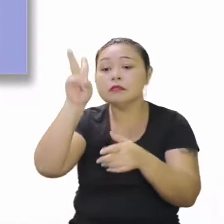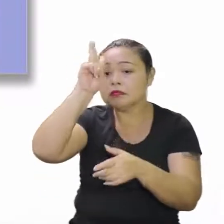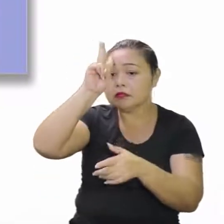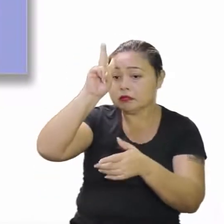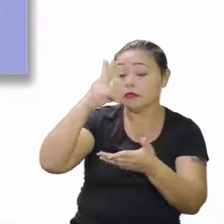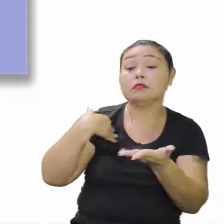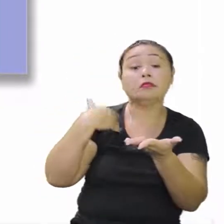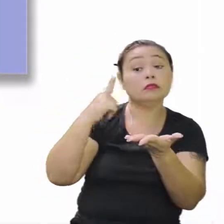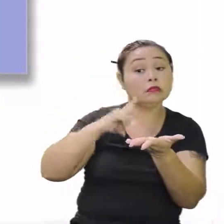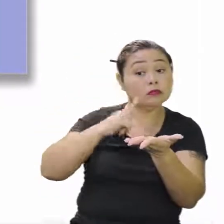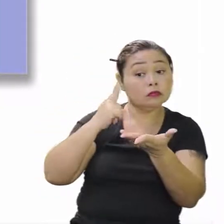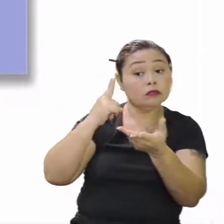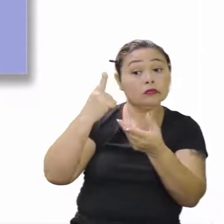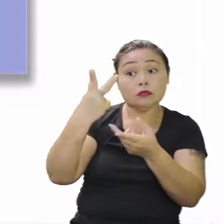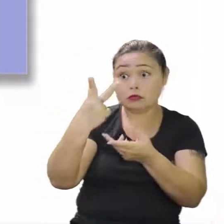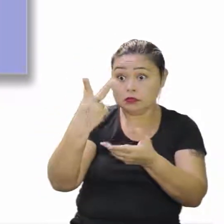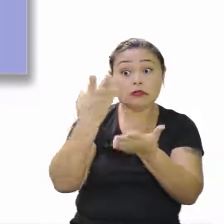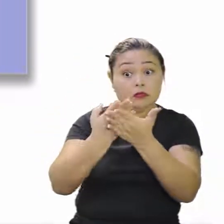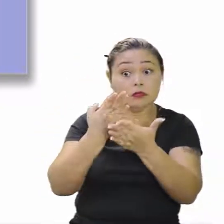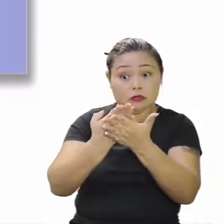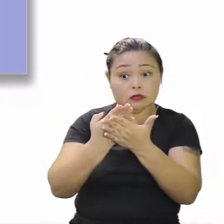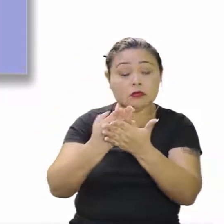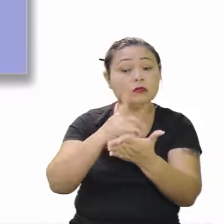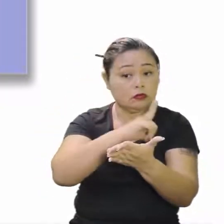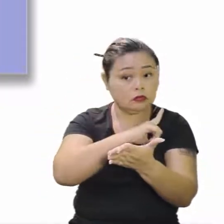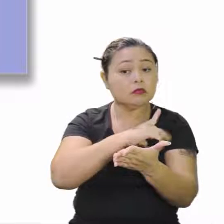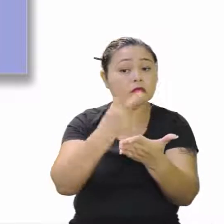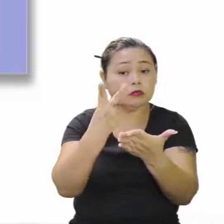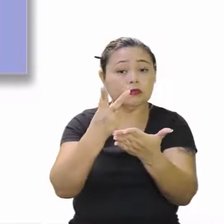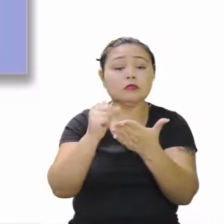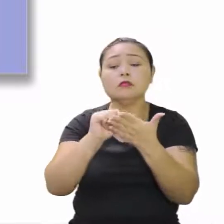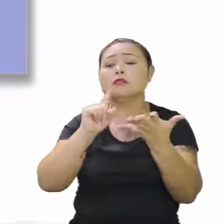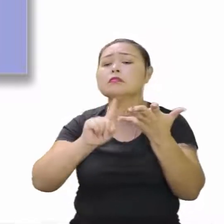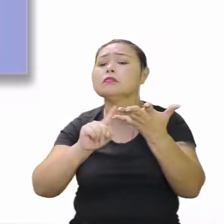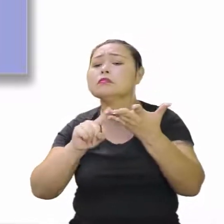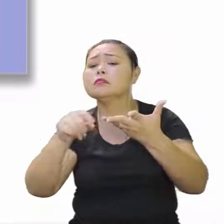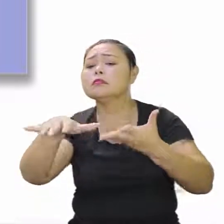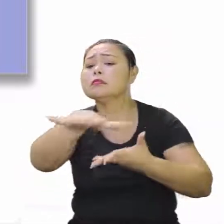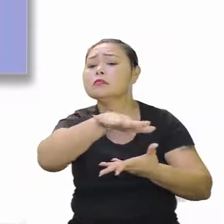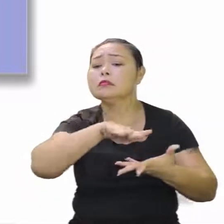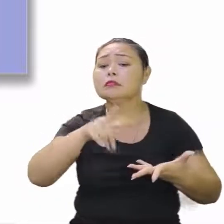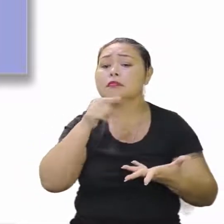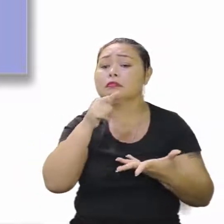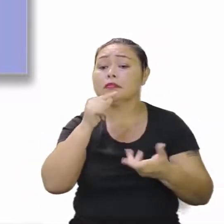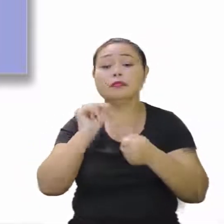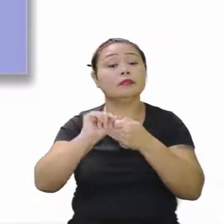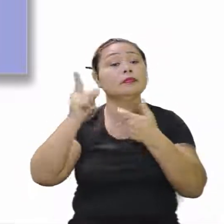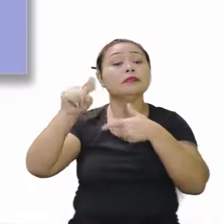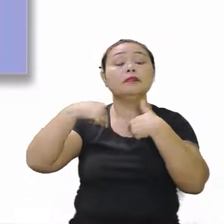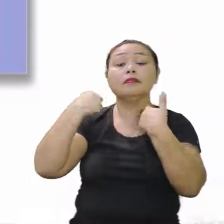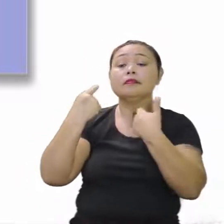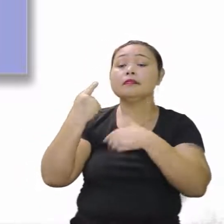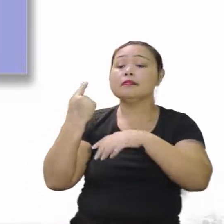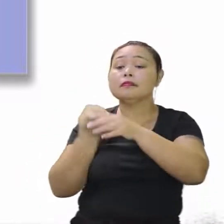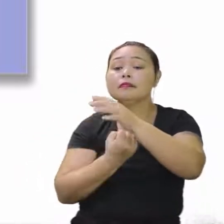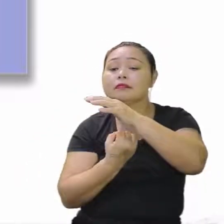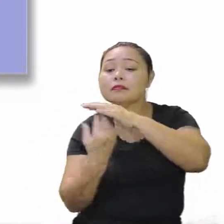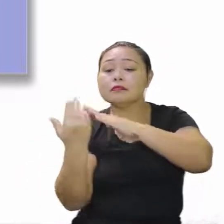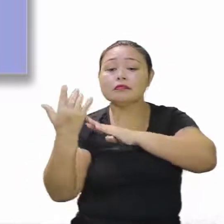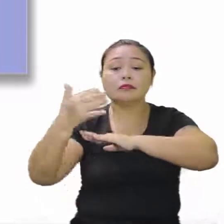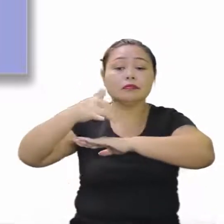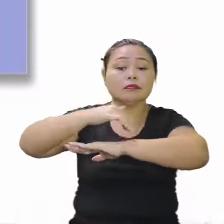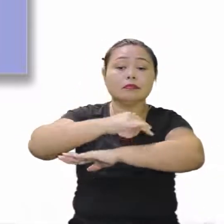Lembrando que na hidrografia nós trabalhamos duas aulas, já que nós temos várias bacias hidrográficas. E meio